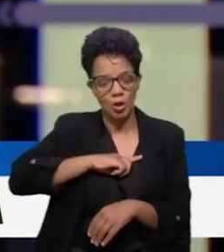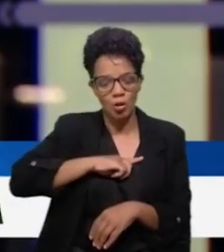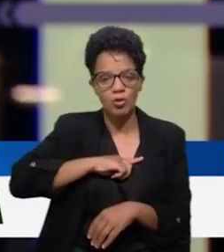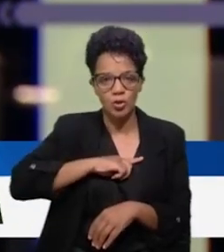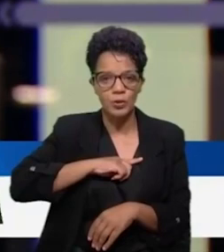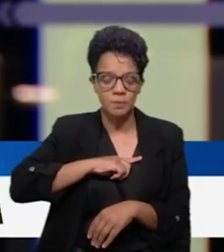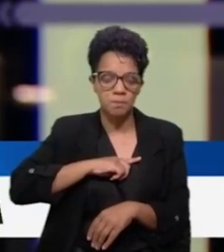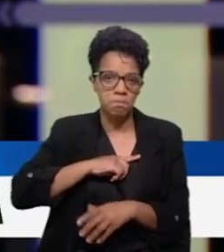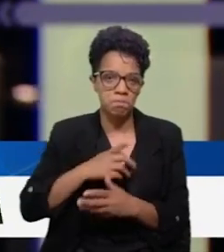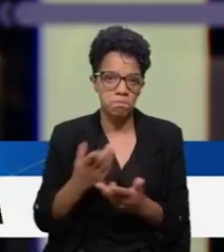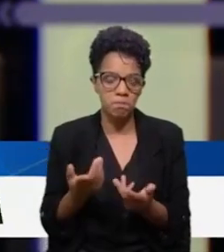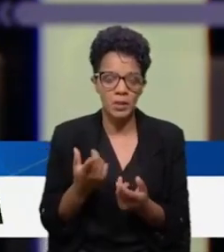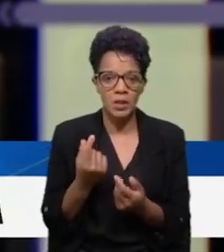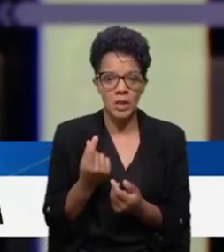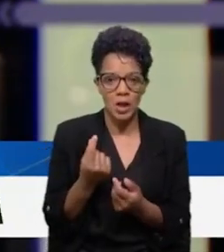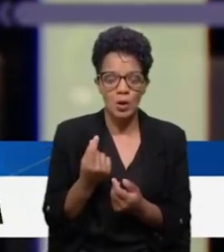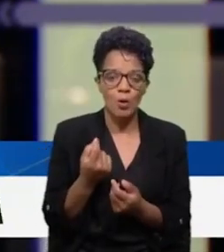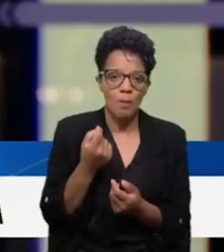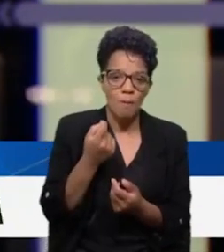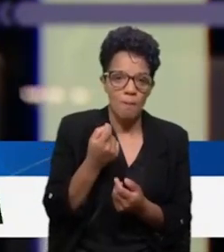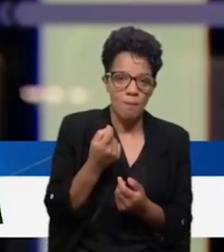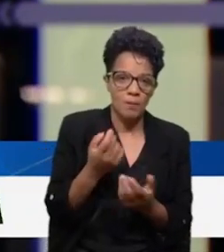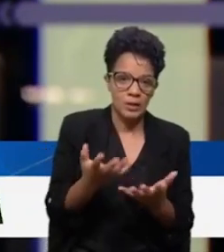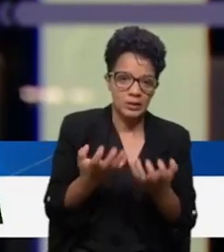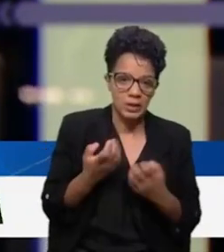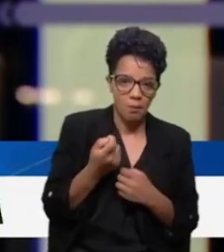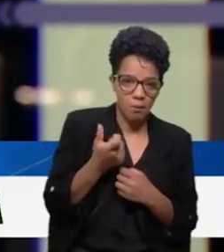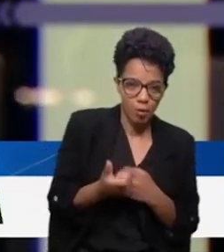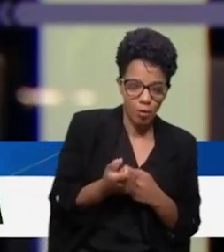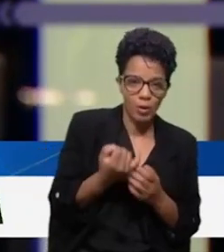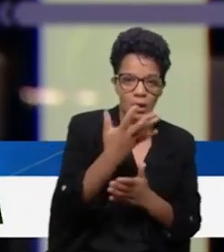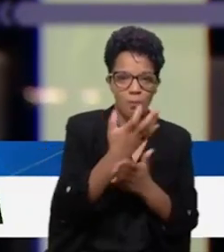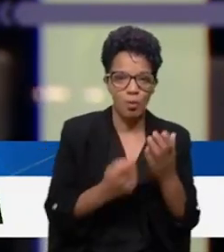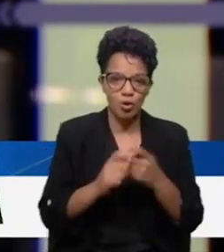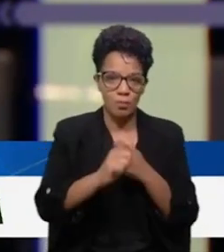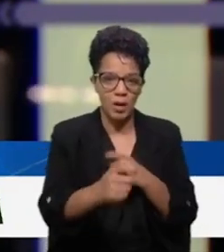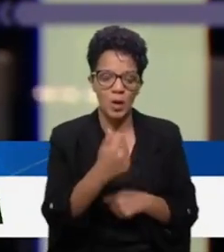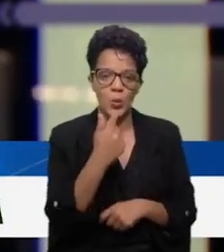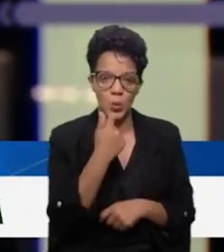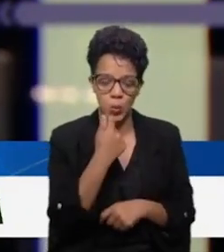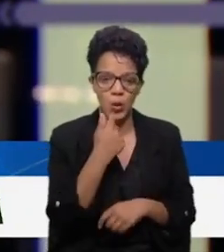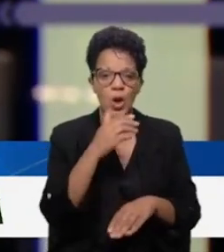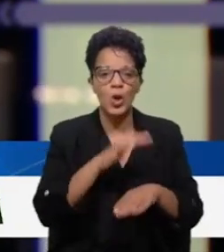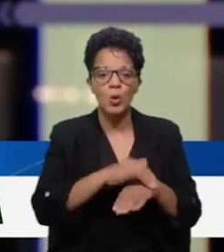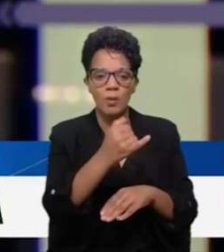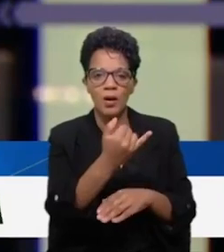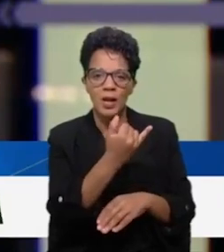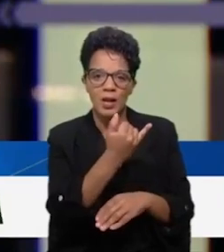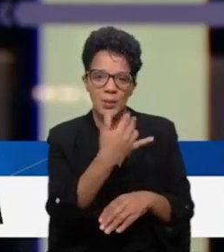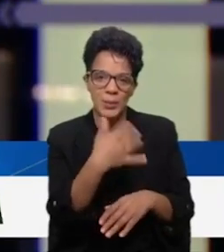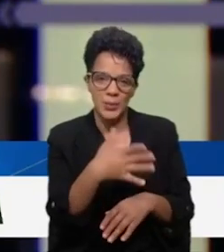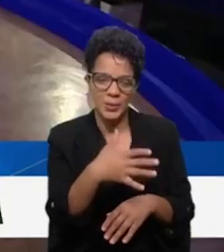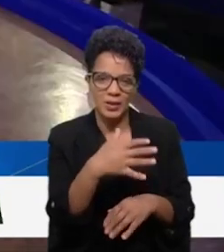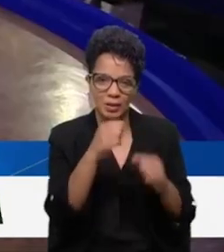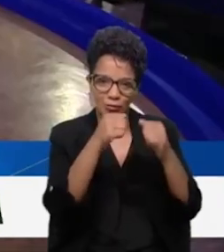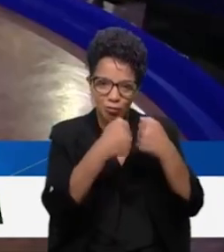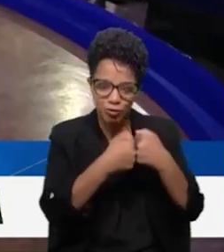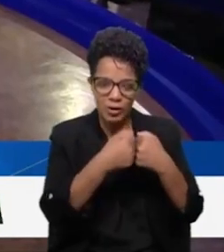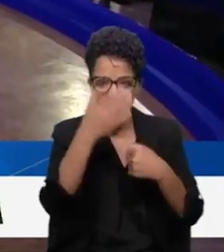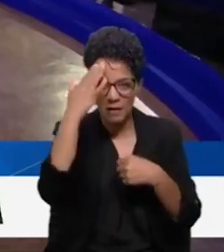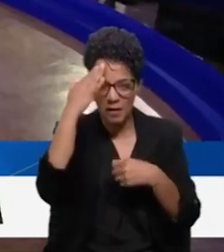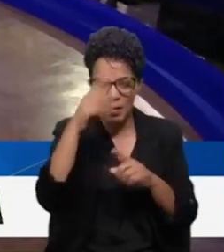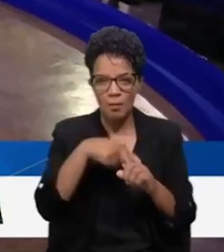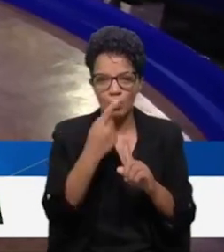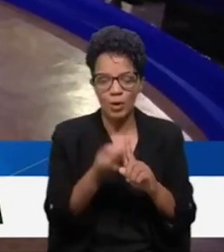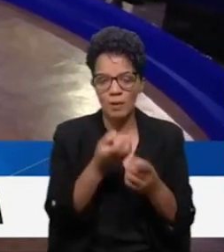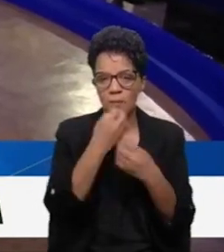recebe pouco dinheiro paga muitas vezes mais impostos do que quem recebe muito dinheiro, porque também o consegue esconder, dar um número de... Estima-se que por ano